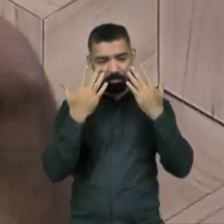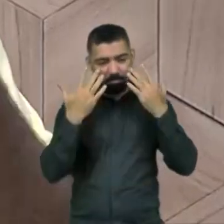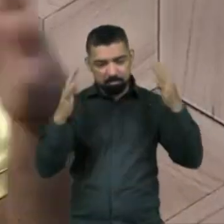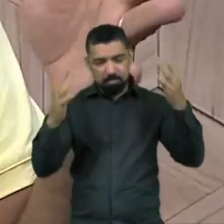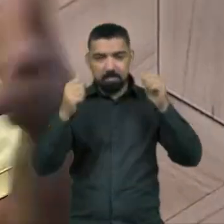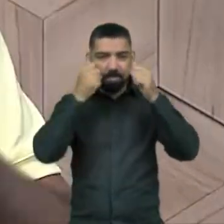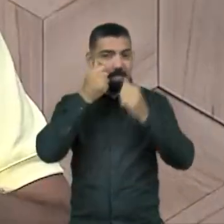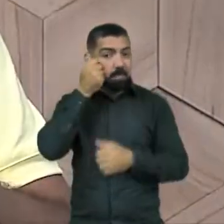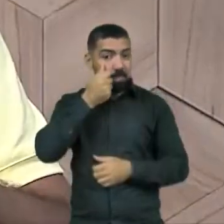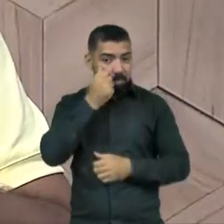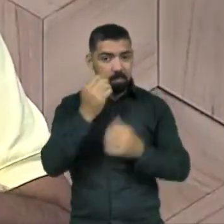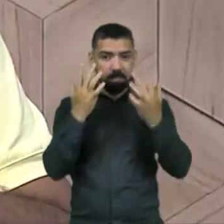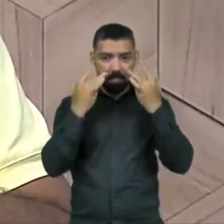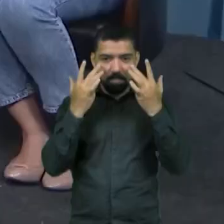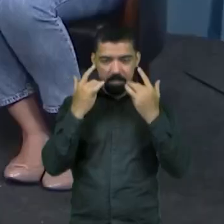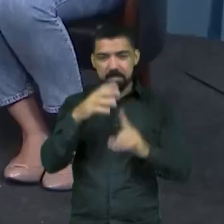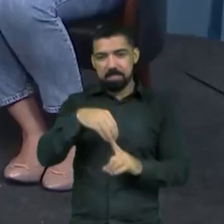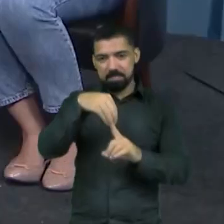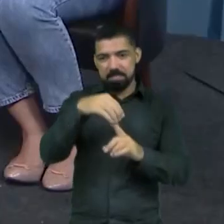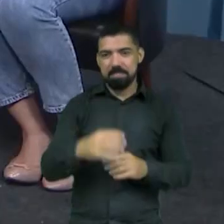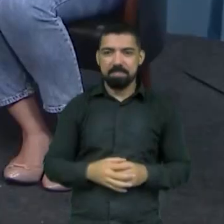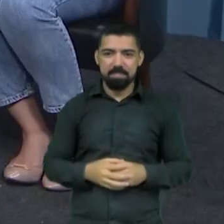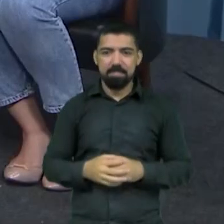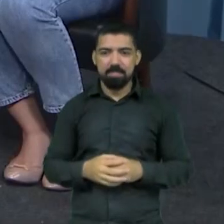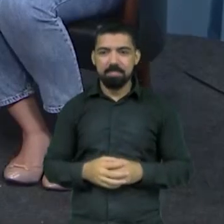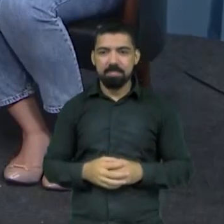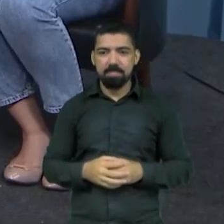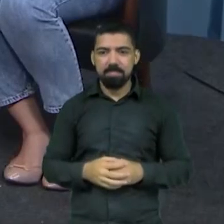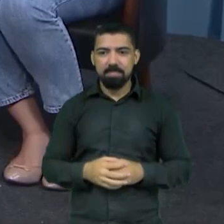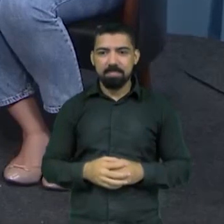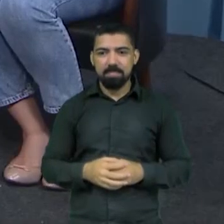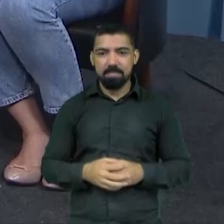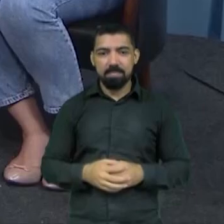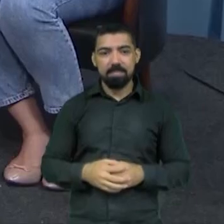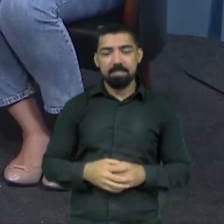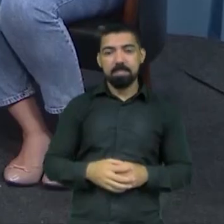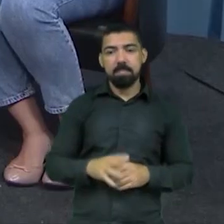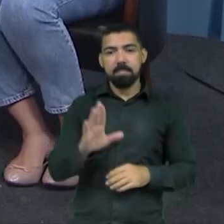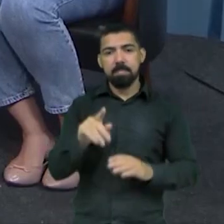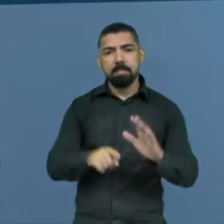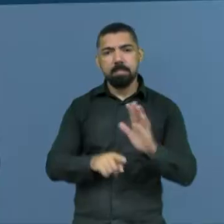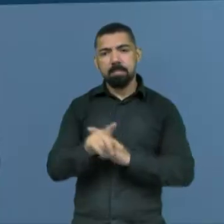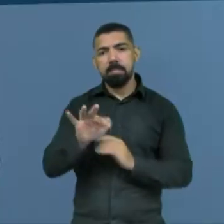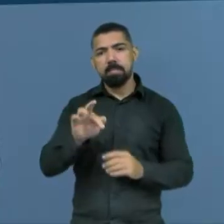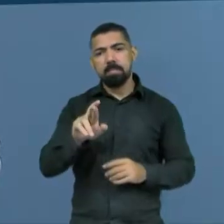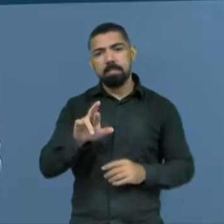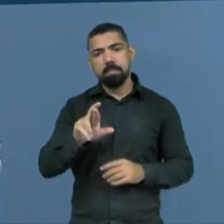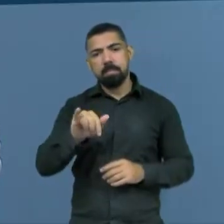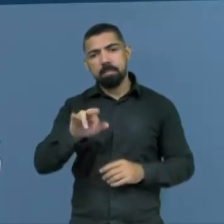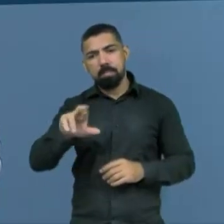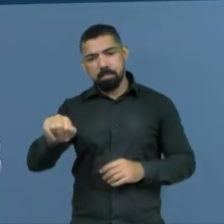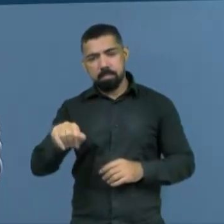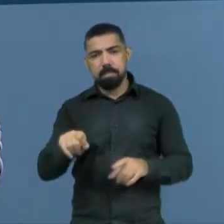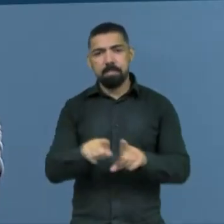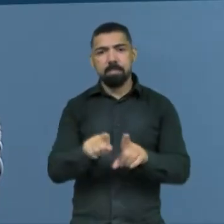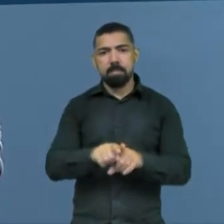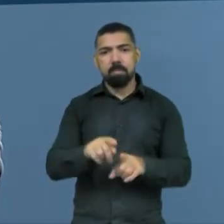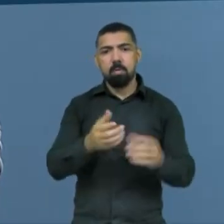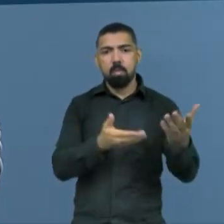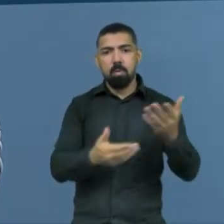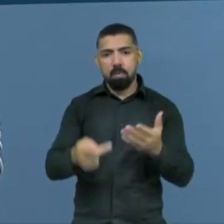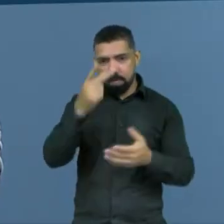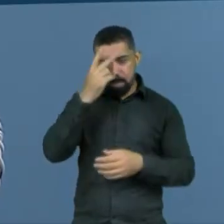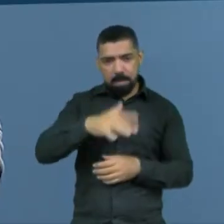e são destaque na nossa cidade. Antes de passar a palavra para o Luiz, vou te pedir, Ferreira, para, na câmera, convidar as pessoas